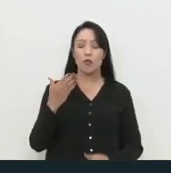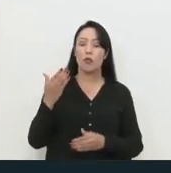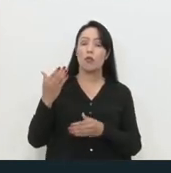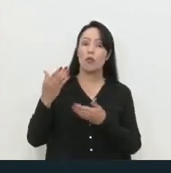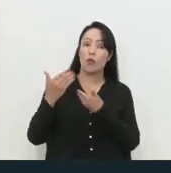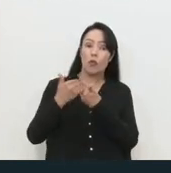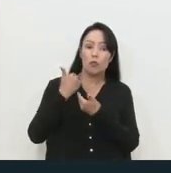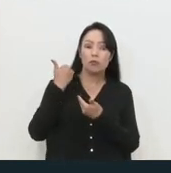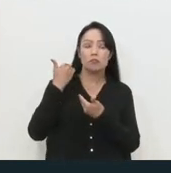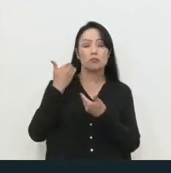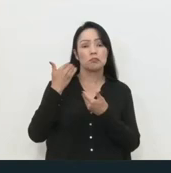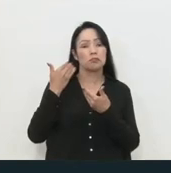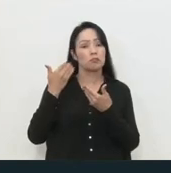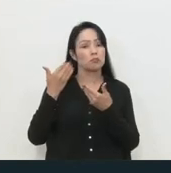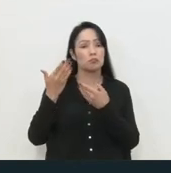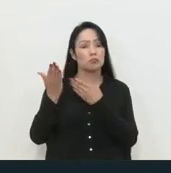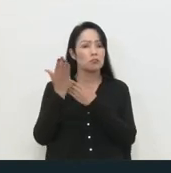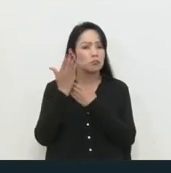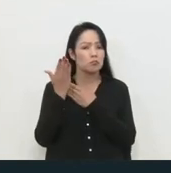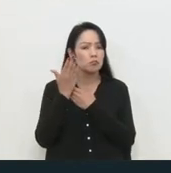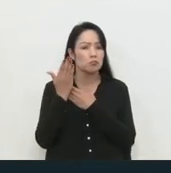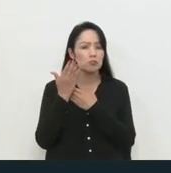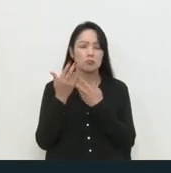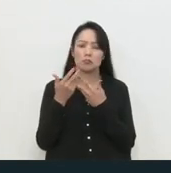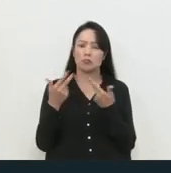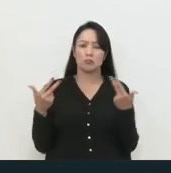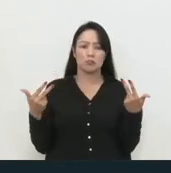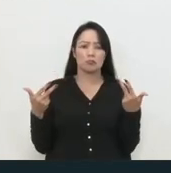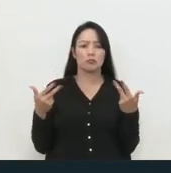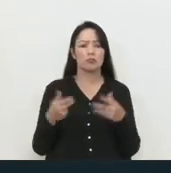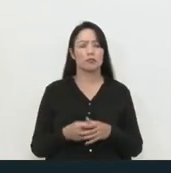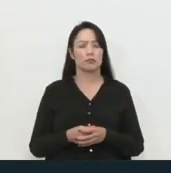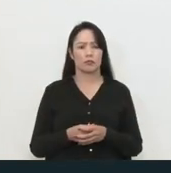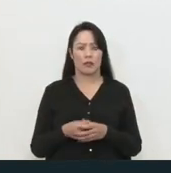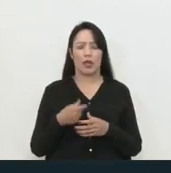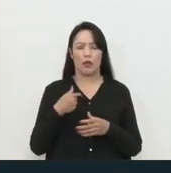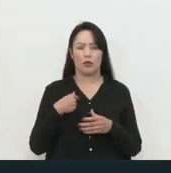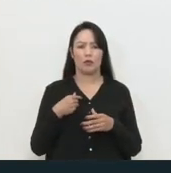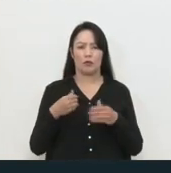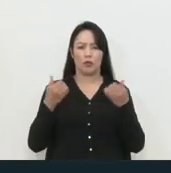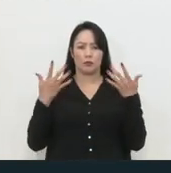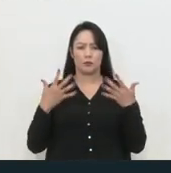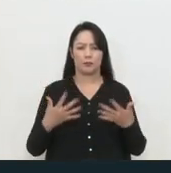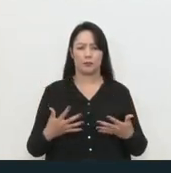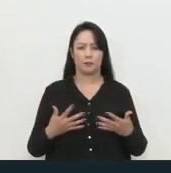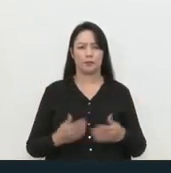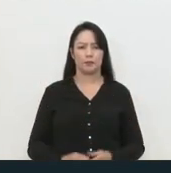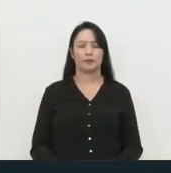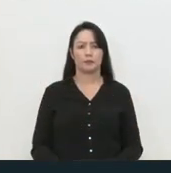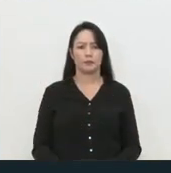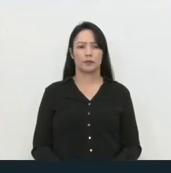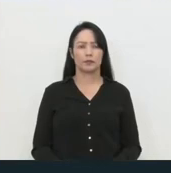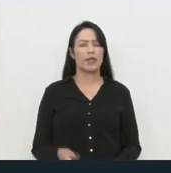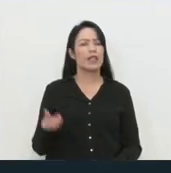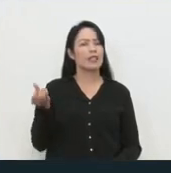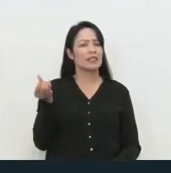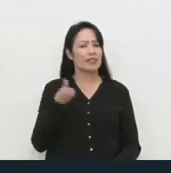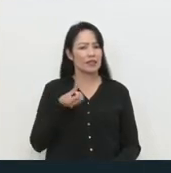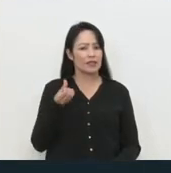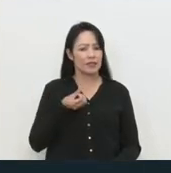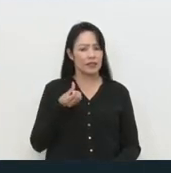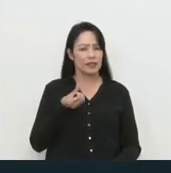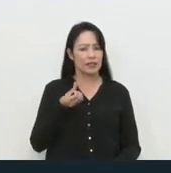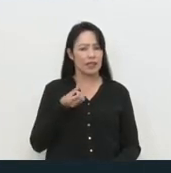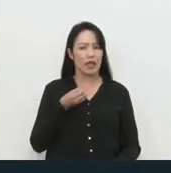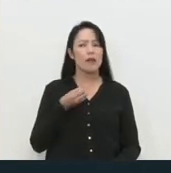direcionamento enfim para o que eu vou apresentar aqui sexta-feira eu recebi